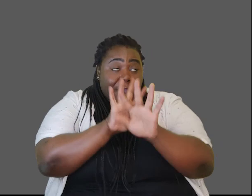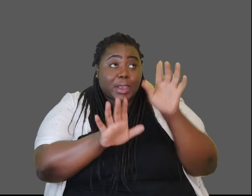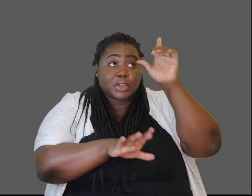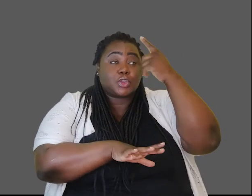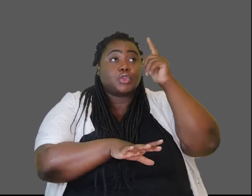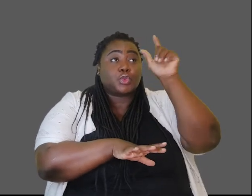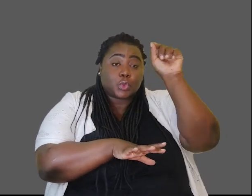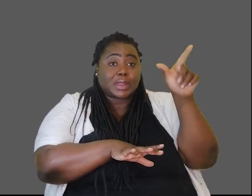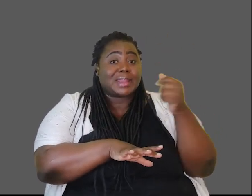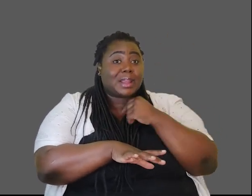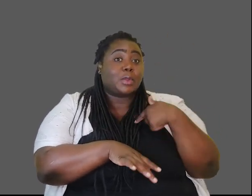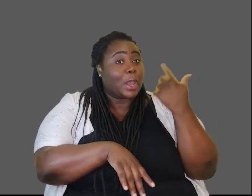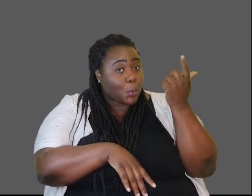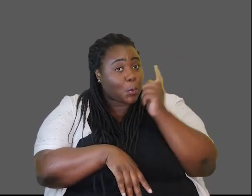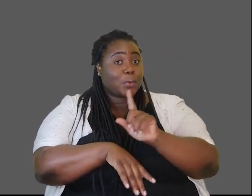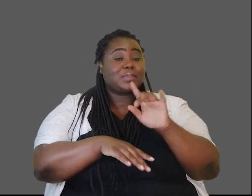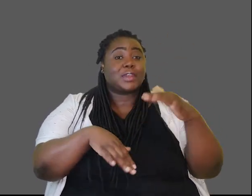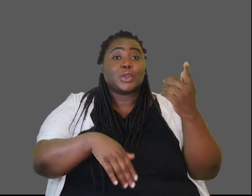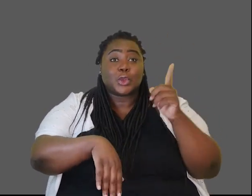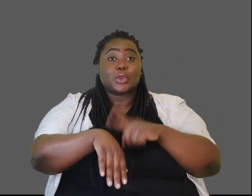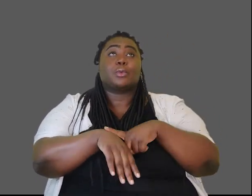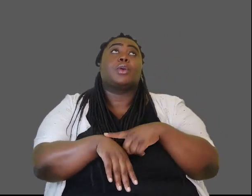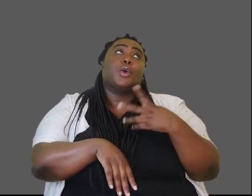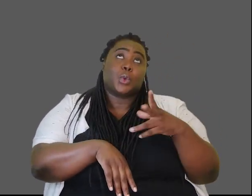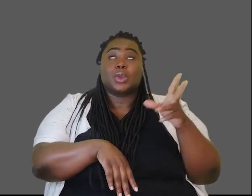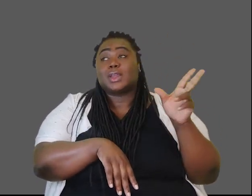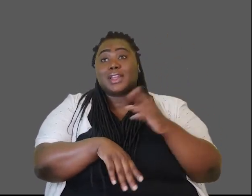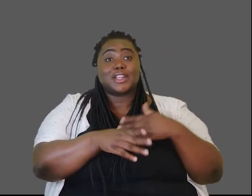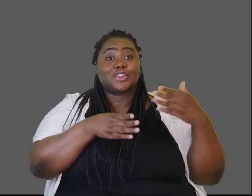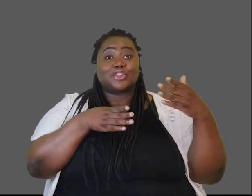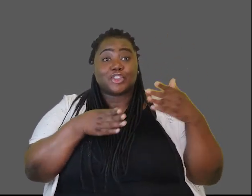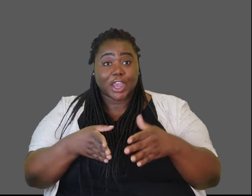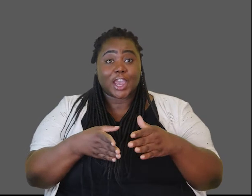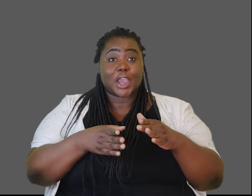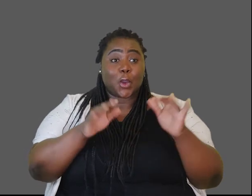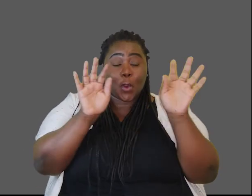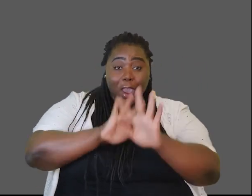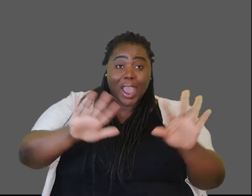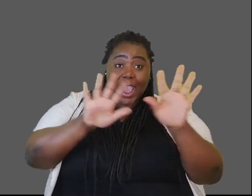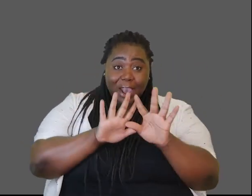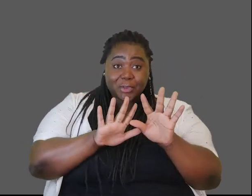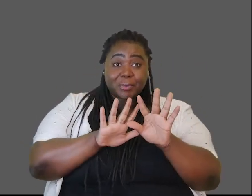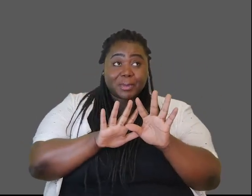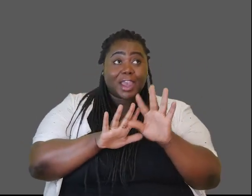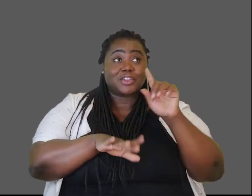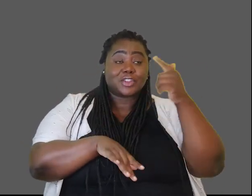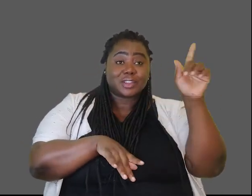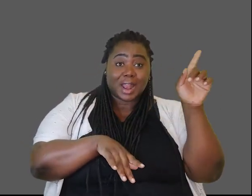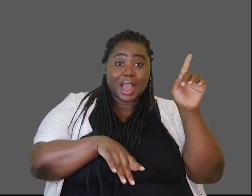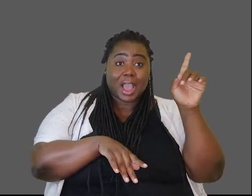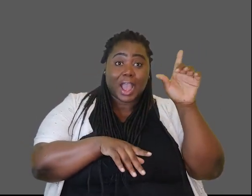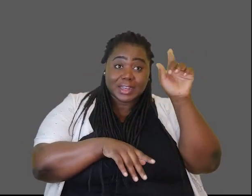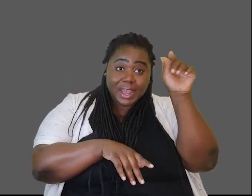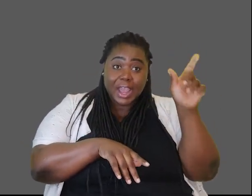né? E eu consegui, né? A hora que finalmente, estão chegando as imagens de Cabo Canaveral, de